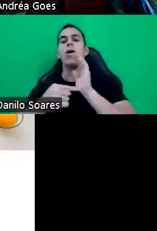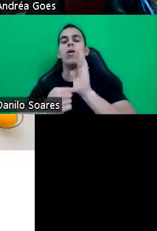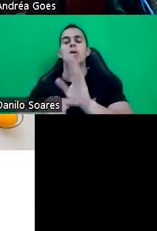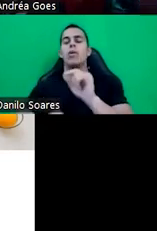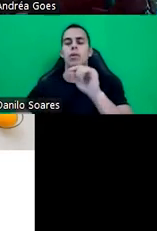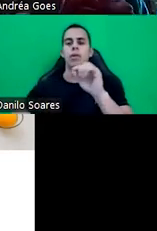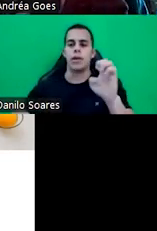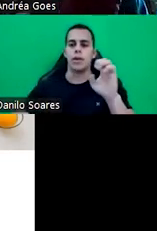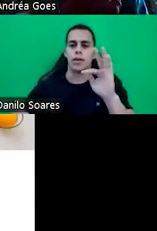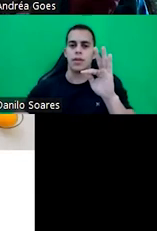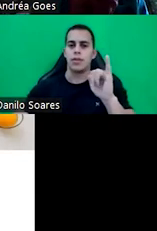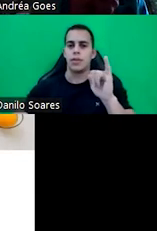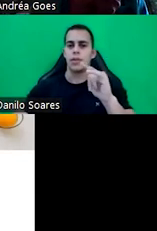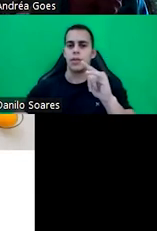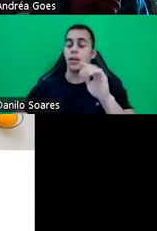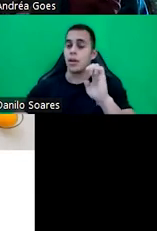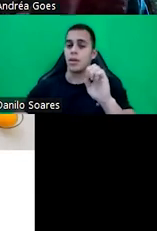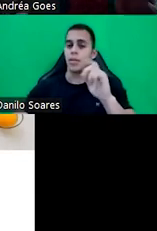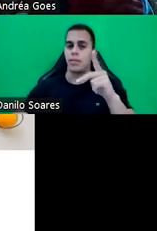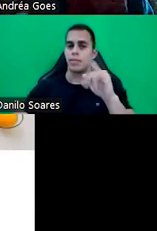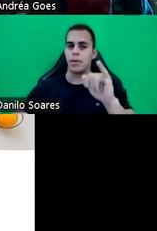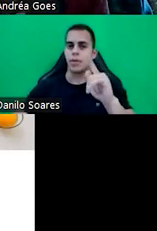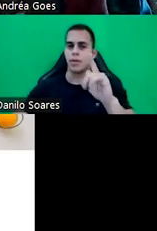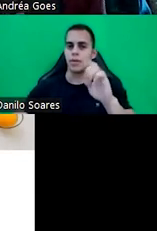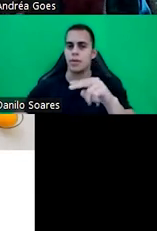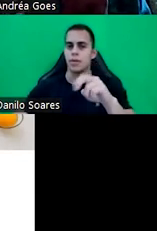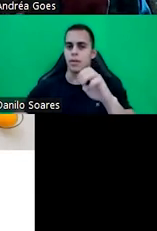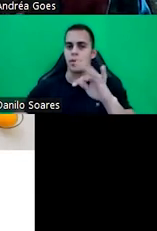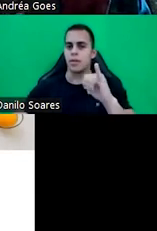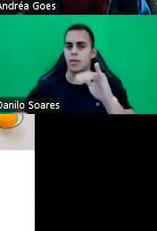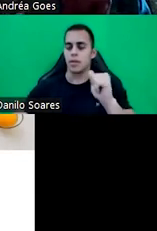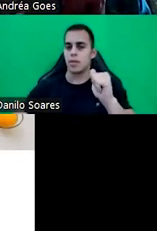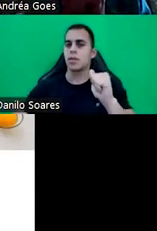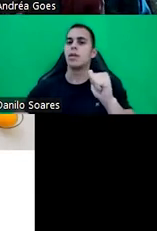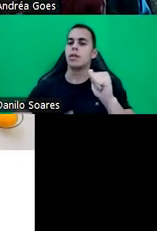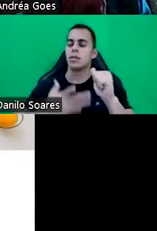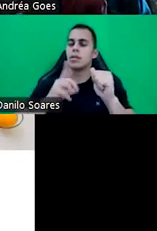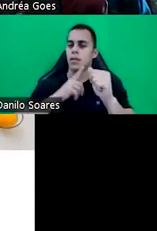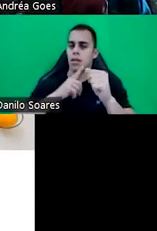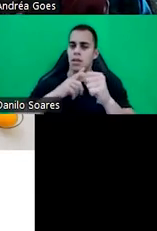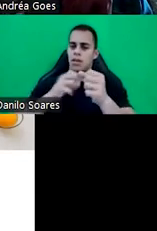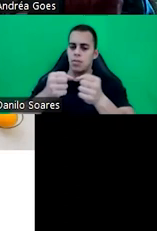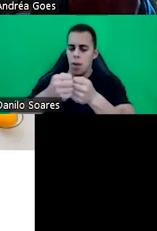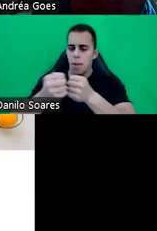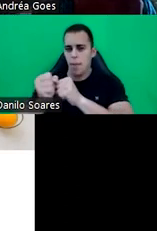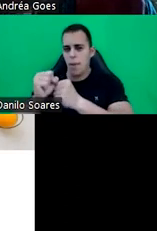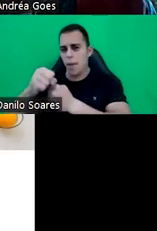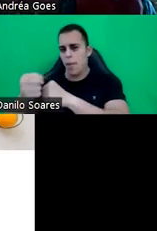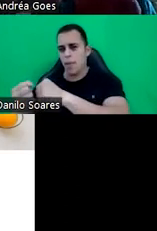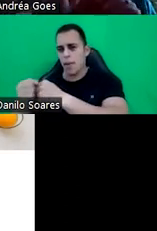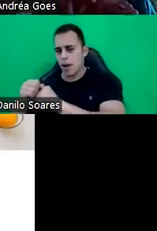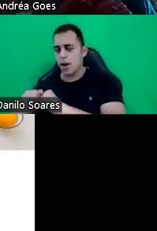epigenética. Então, o DNA está lá todo compactado, e se a gente tem aqui representado por esse alfinete azul, se a gente